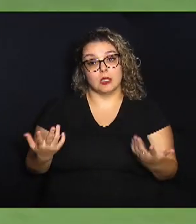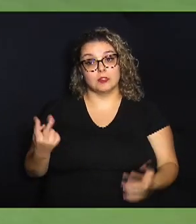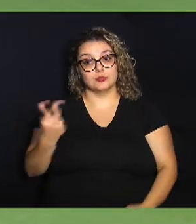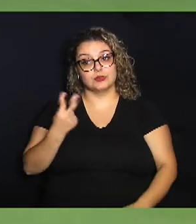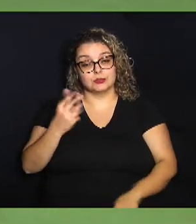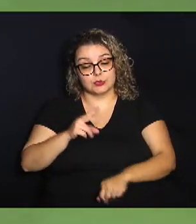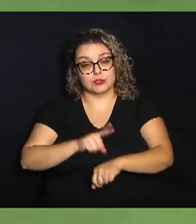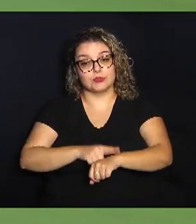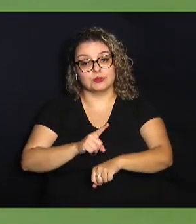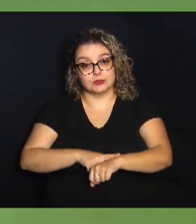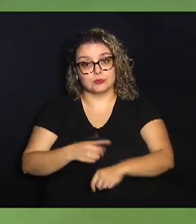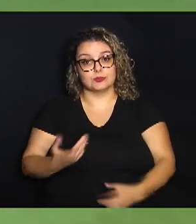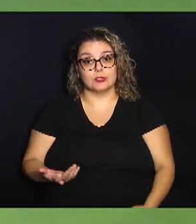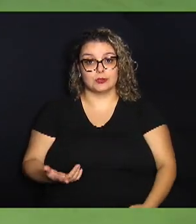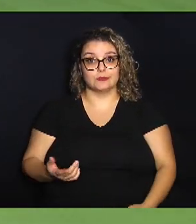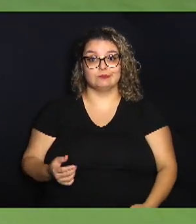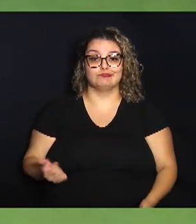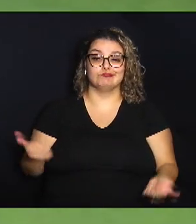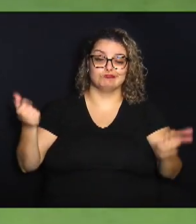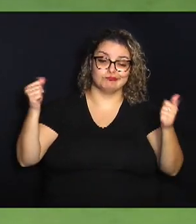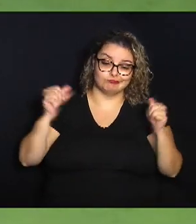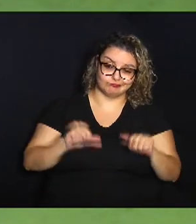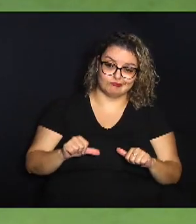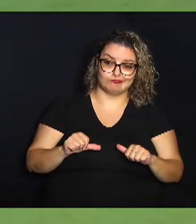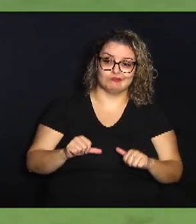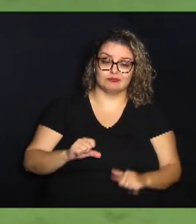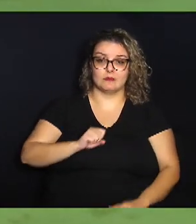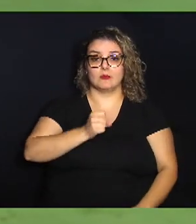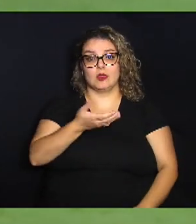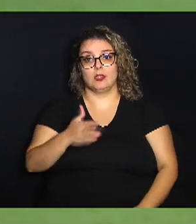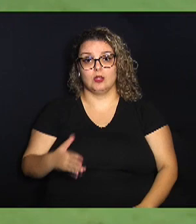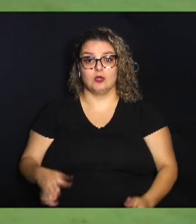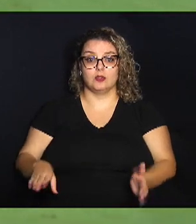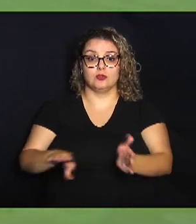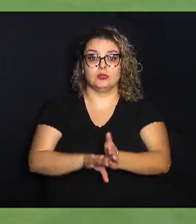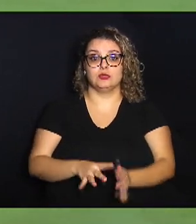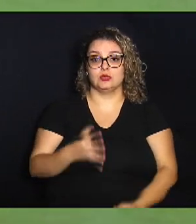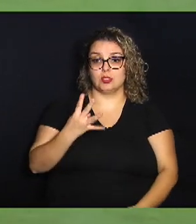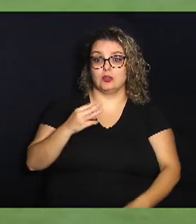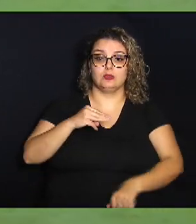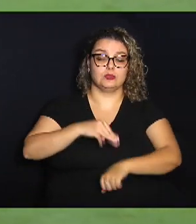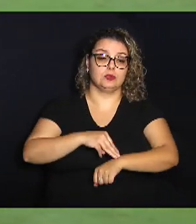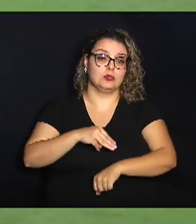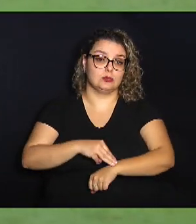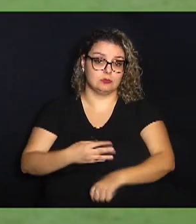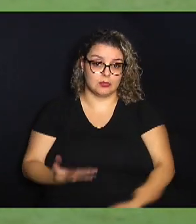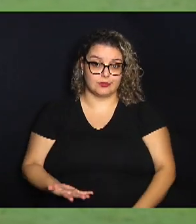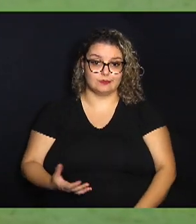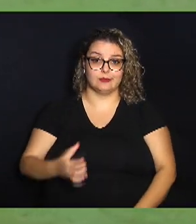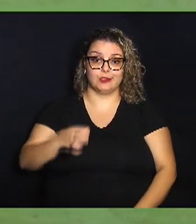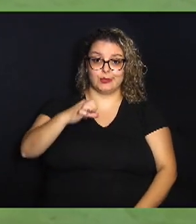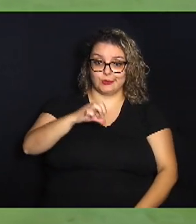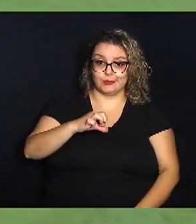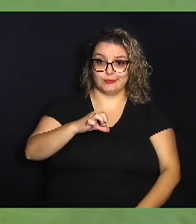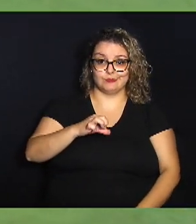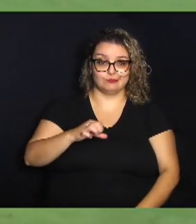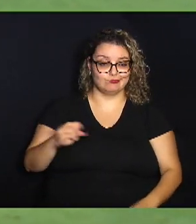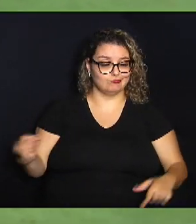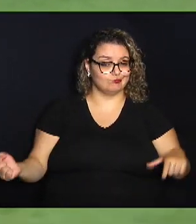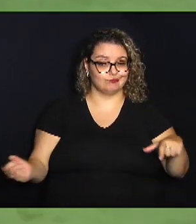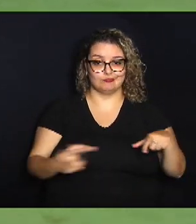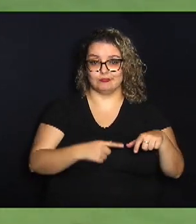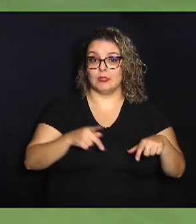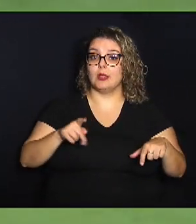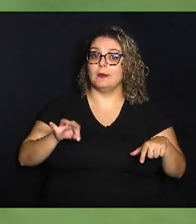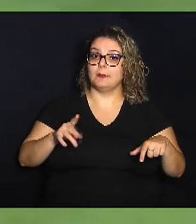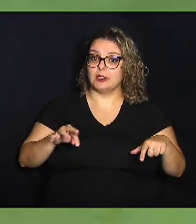segundo tempo o cenário piorou. O Santos chegou aos 4 minutos e aos 9 foi fatal.